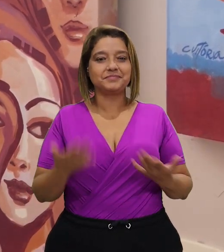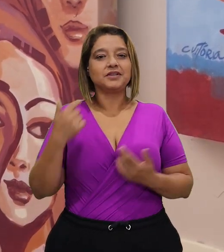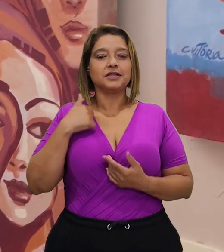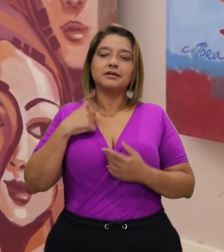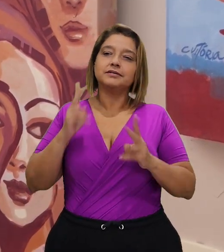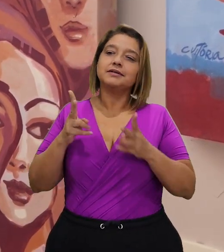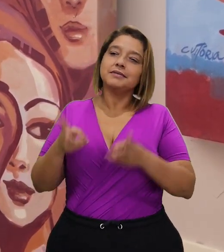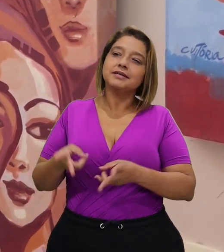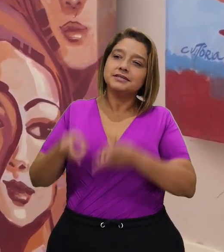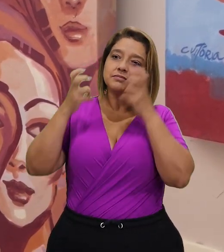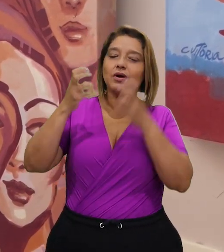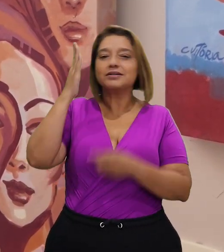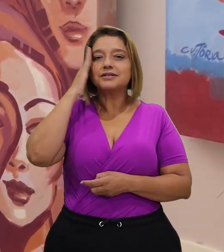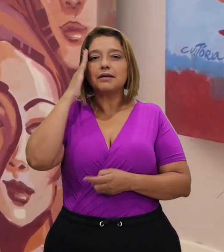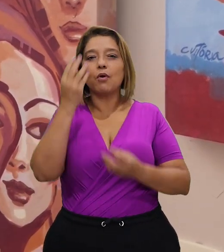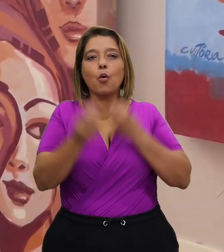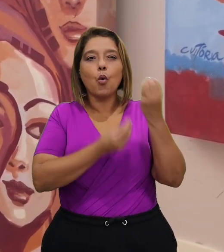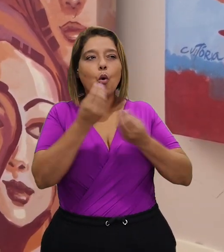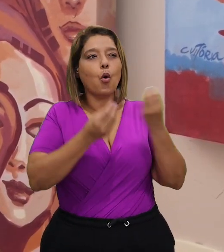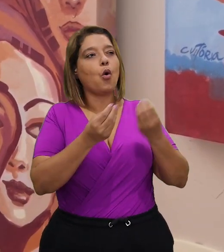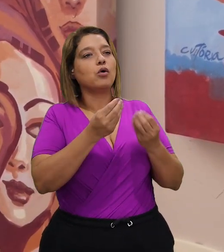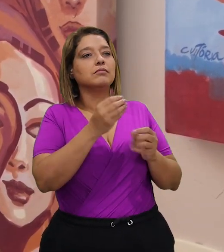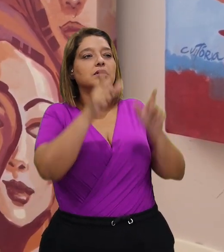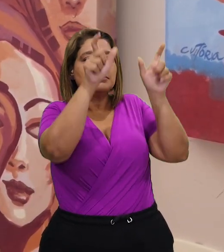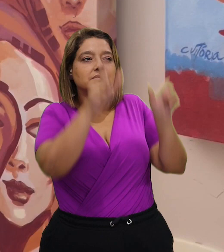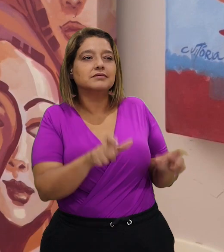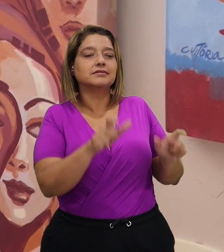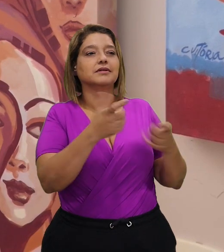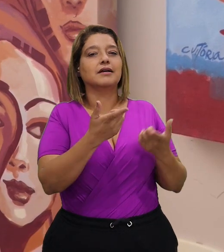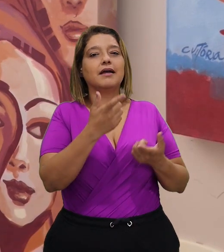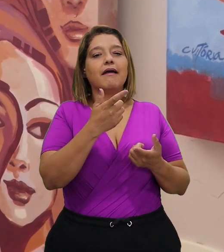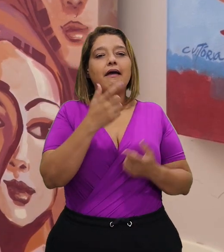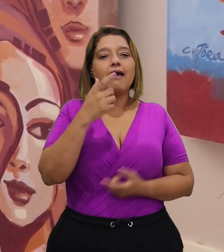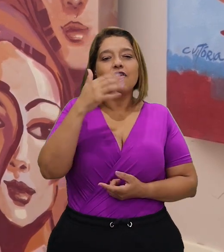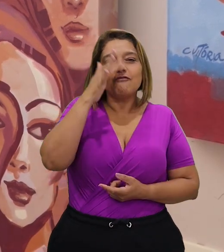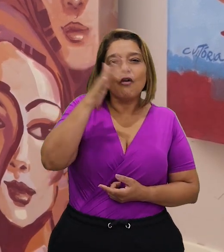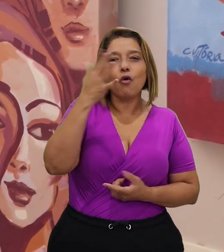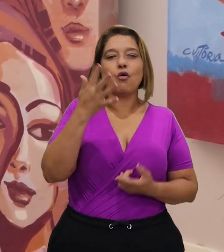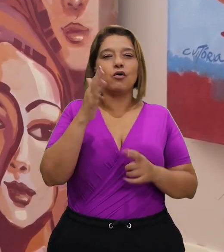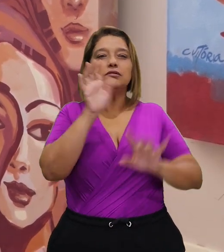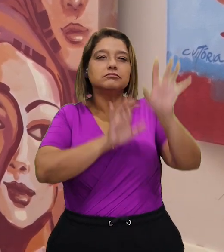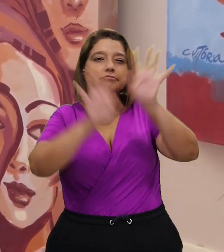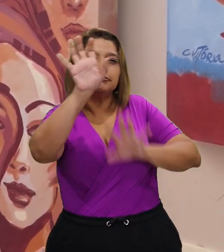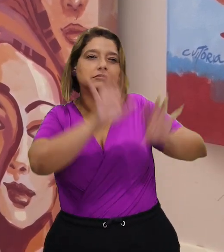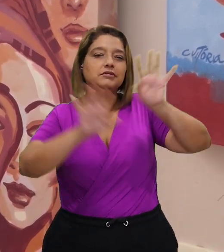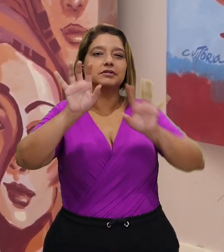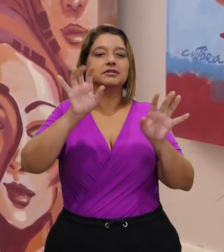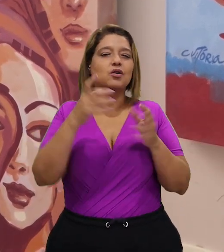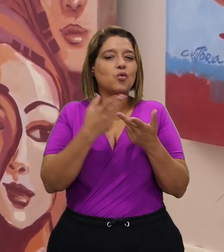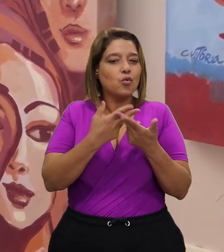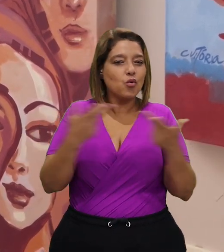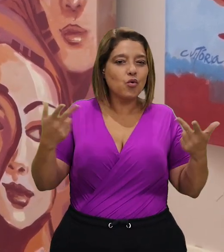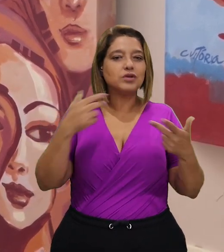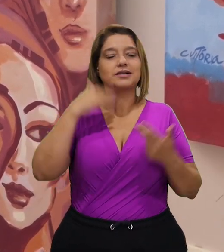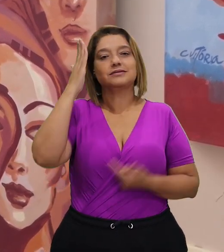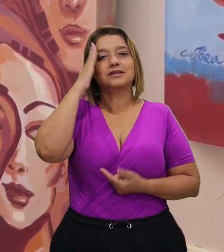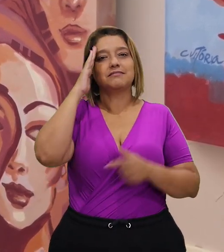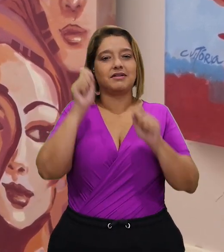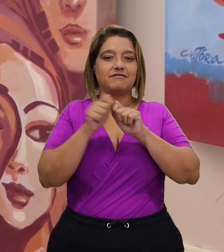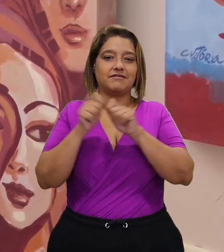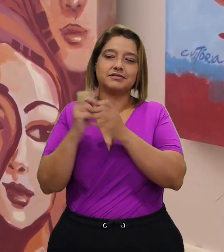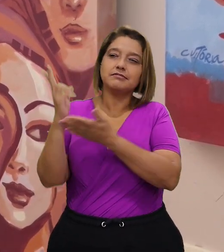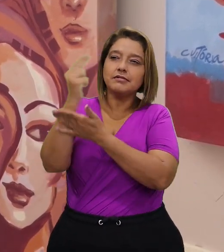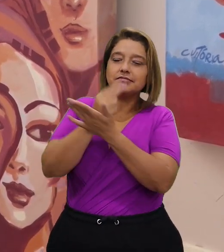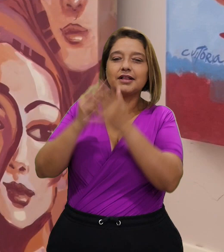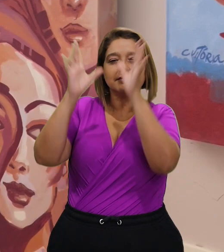do processo do self, da individuação, do autoconhecimento, de ser inteiro, né? Então, aqui eu exploro a questão da feminilidade,